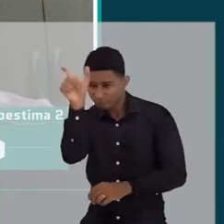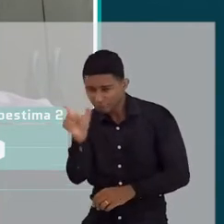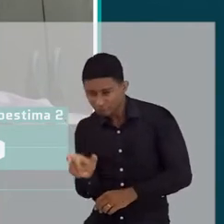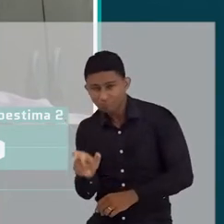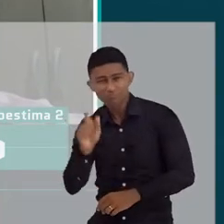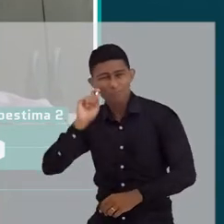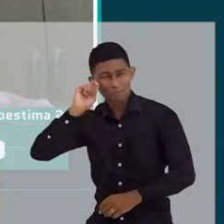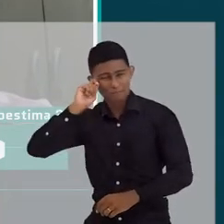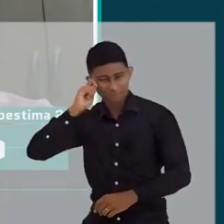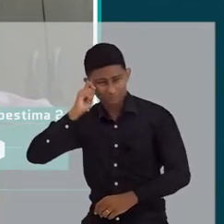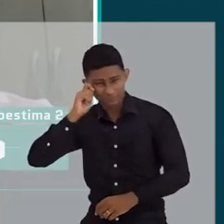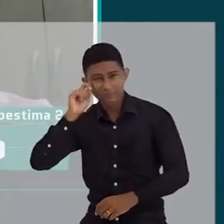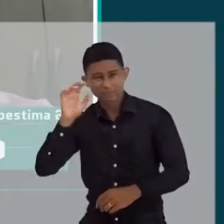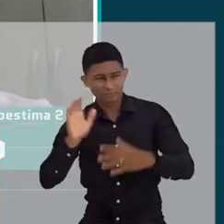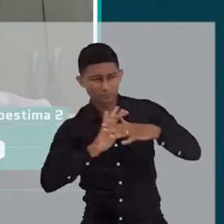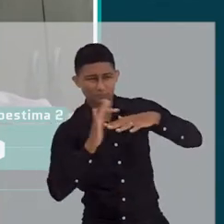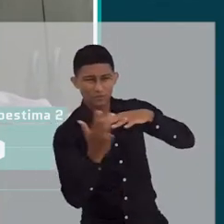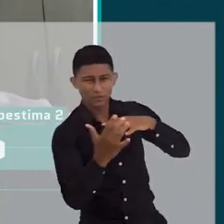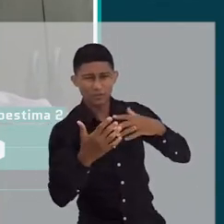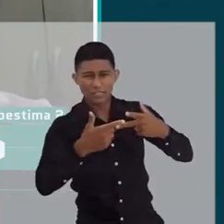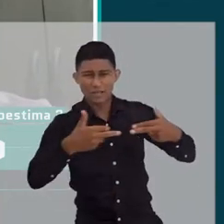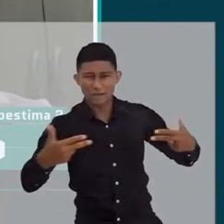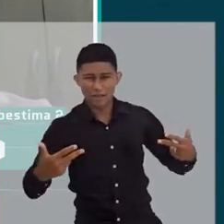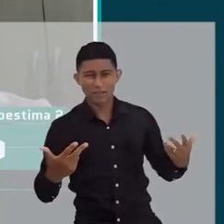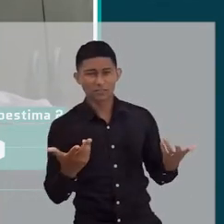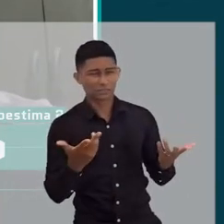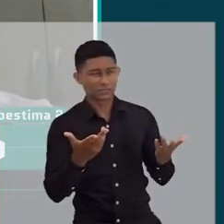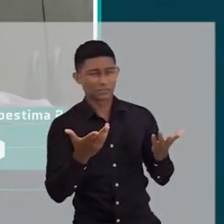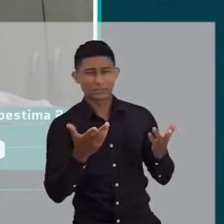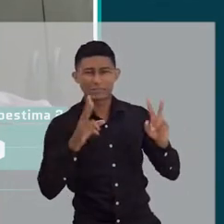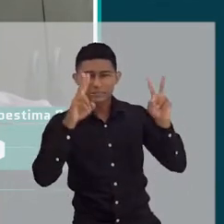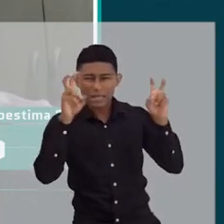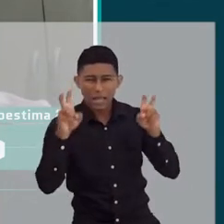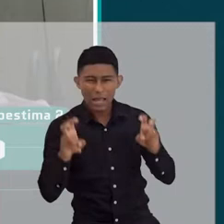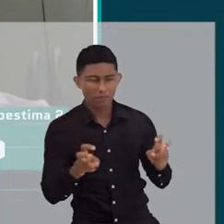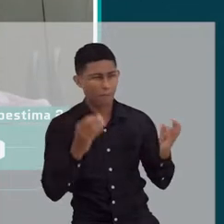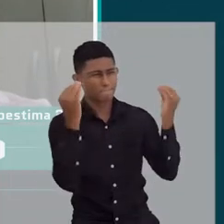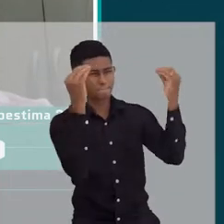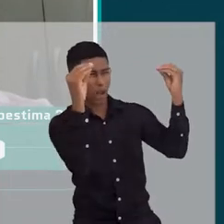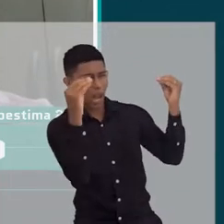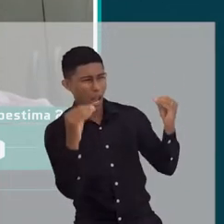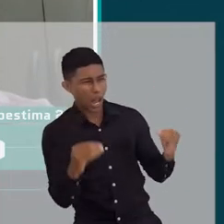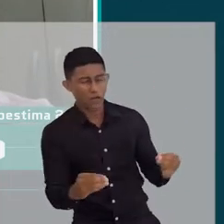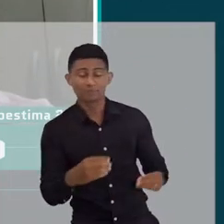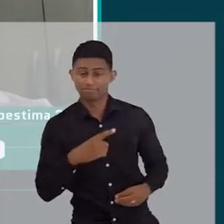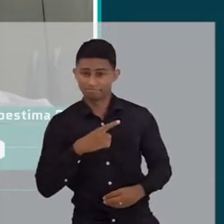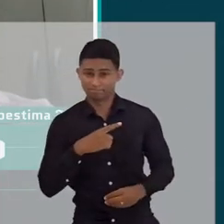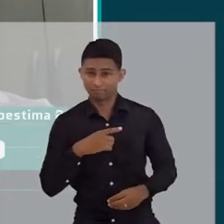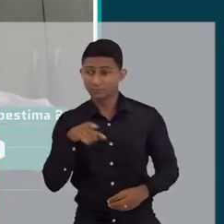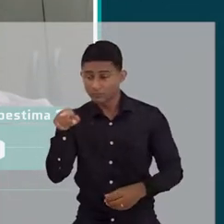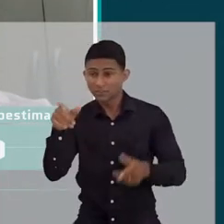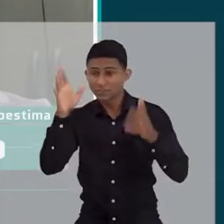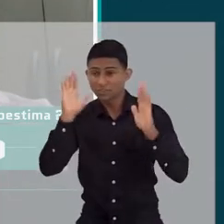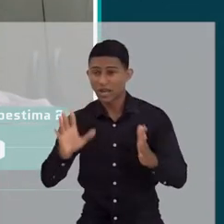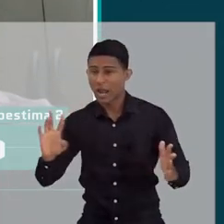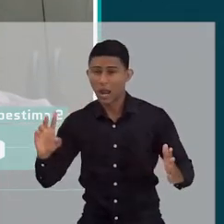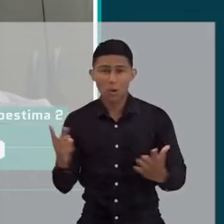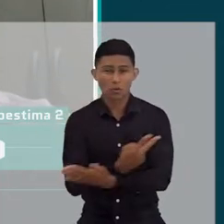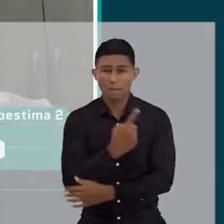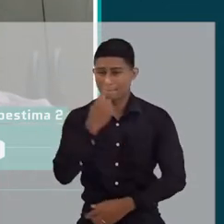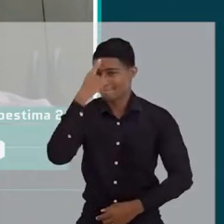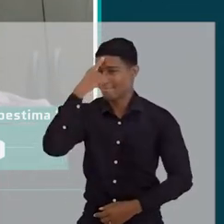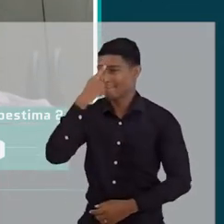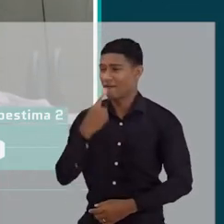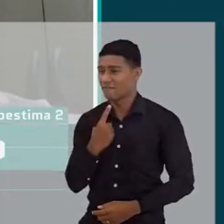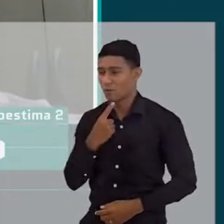conteúdo preto que fala sobre questões raciais, né? Você inclusive já teve até o seu